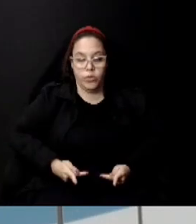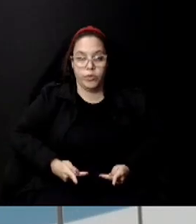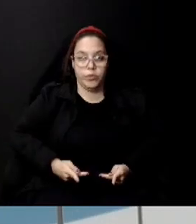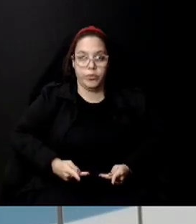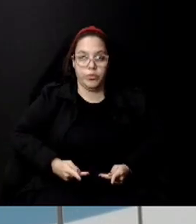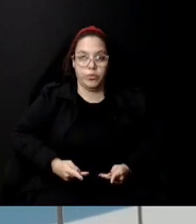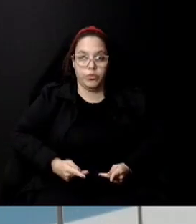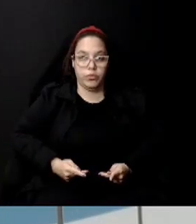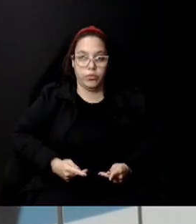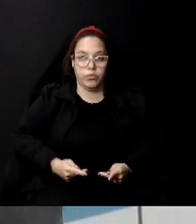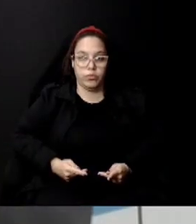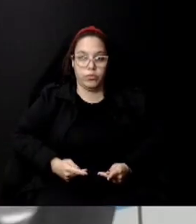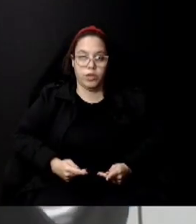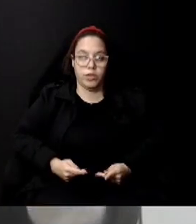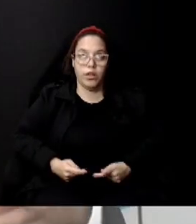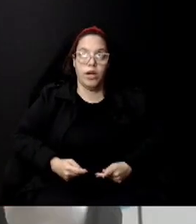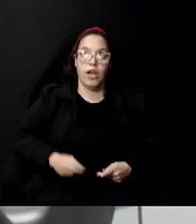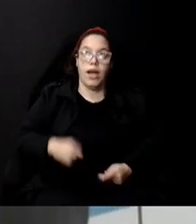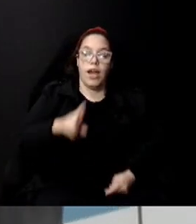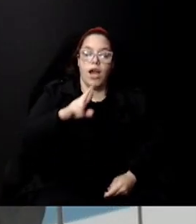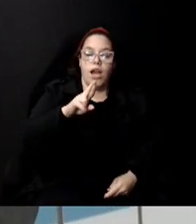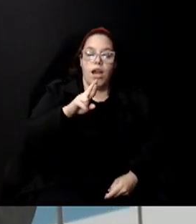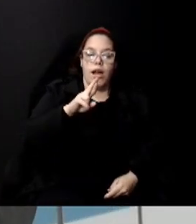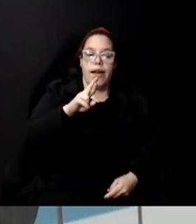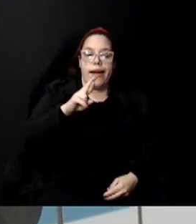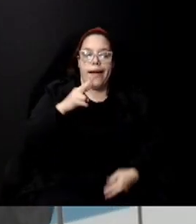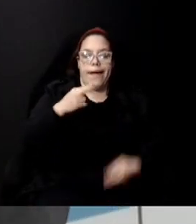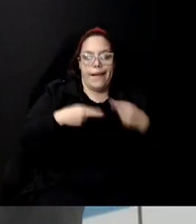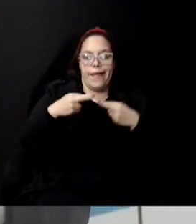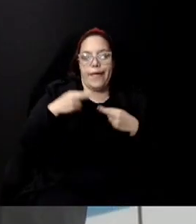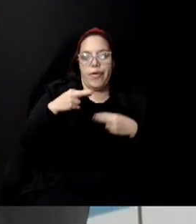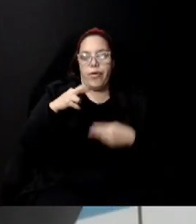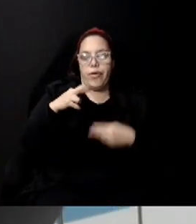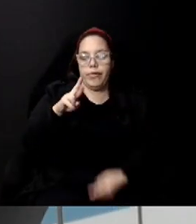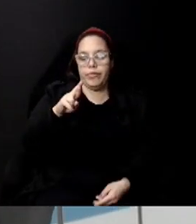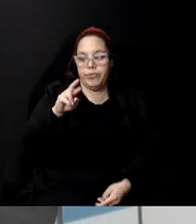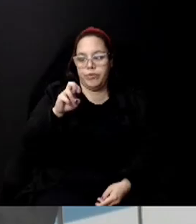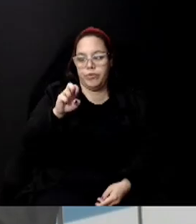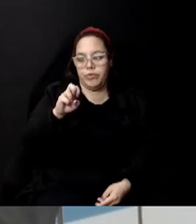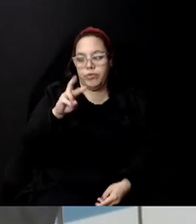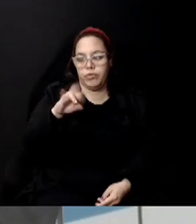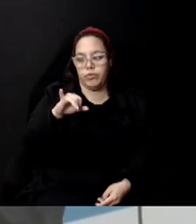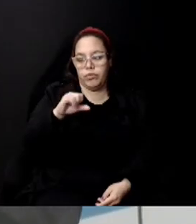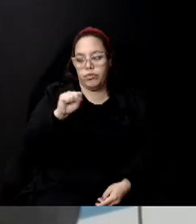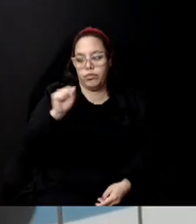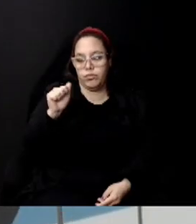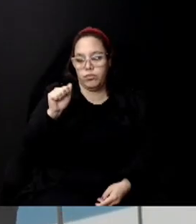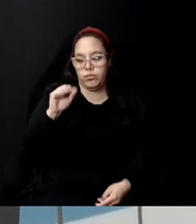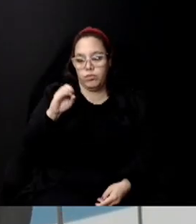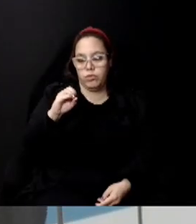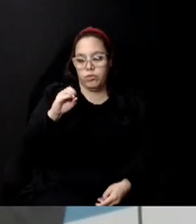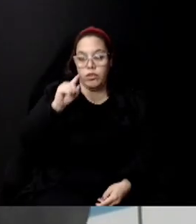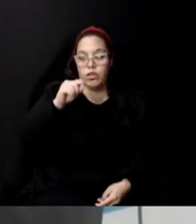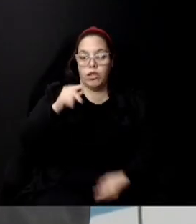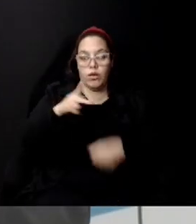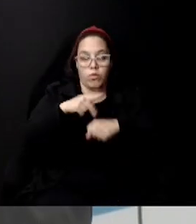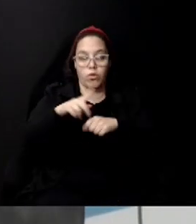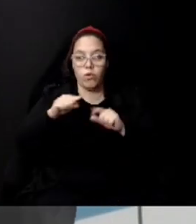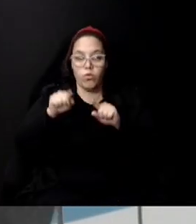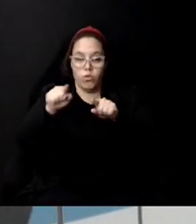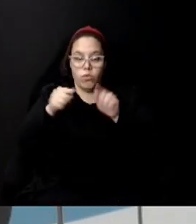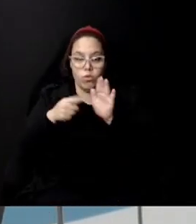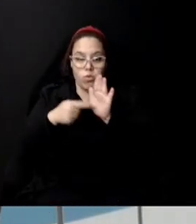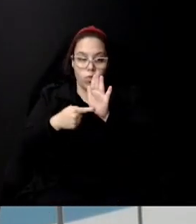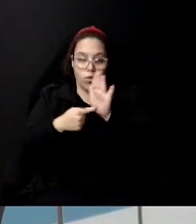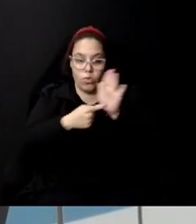periódica universal. A cada período, o país tem que ir lá na ONU apresentar os seus avanços